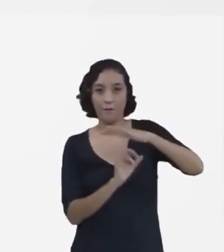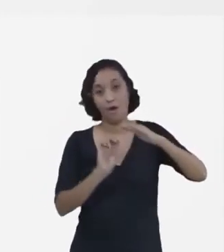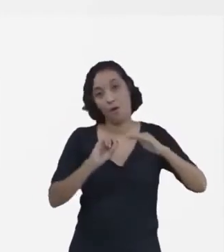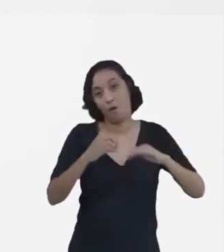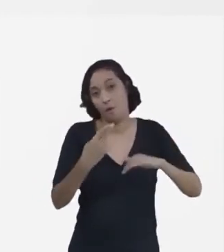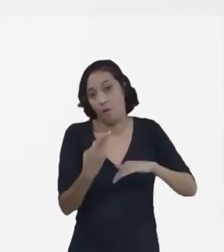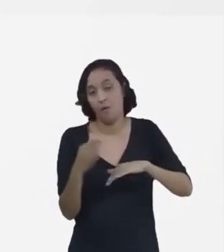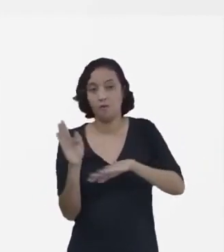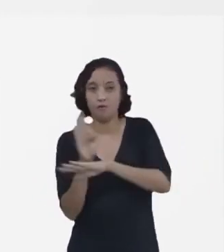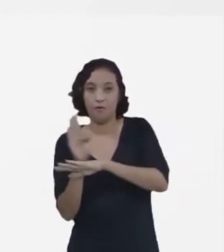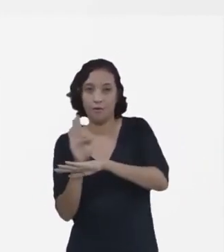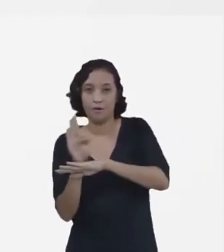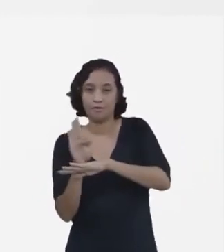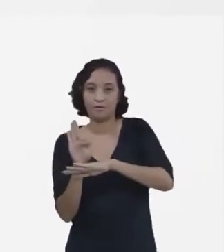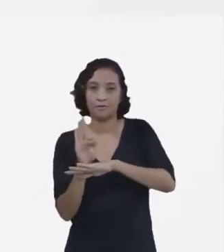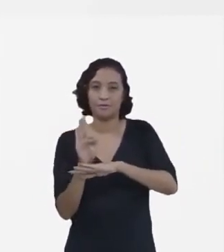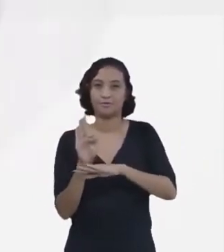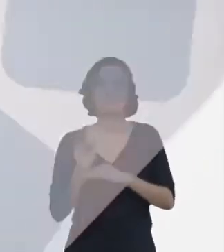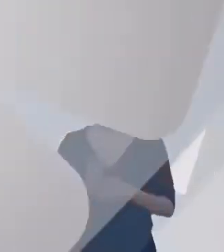convencionais.